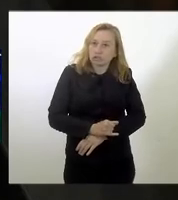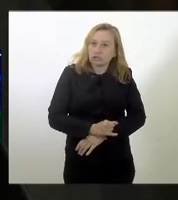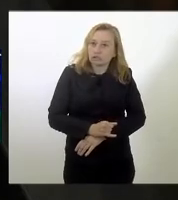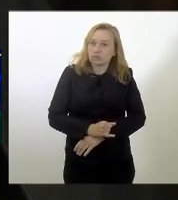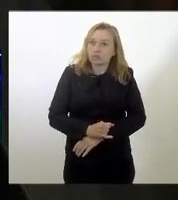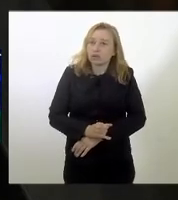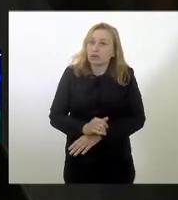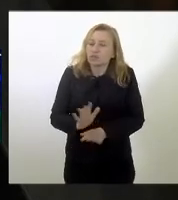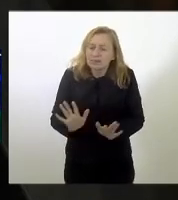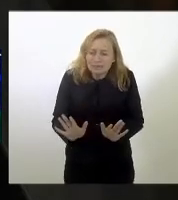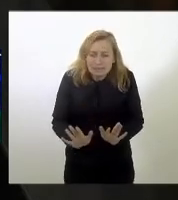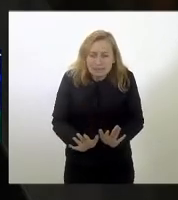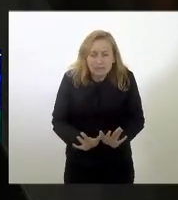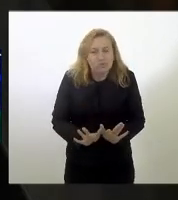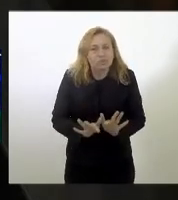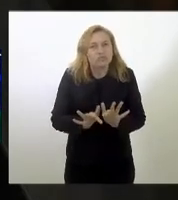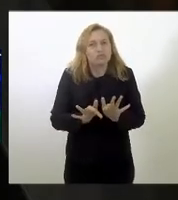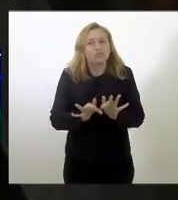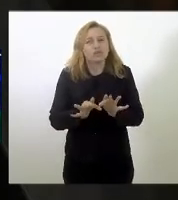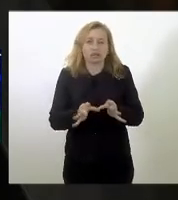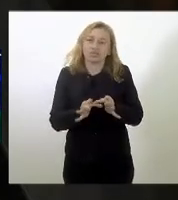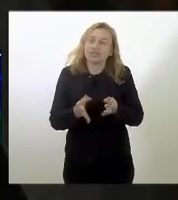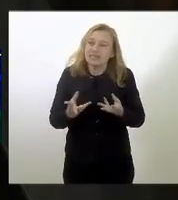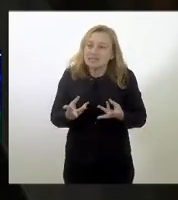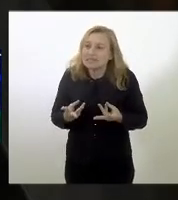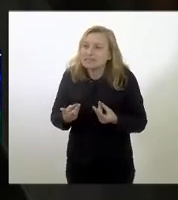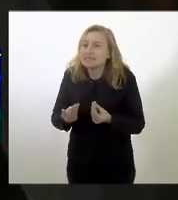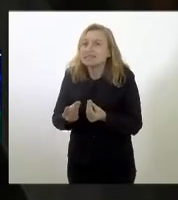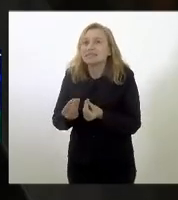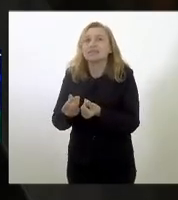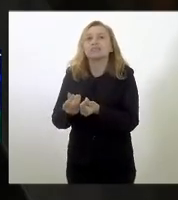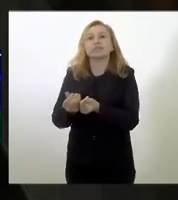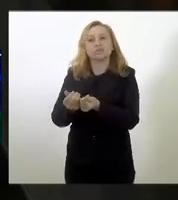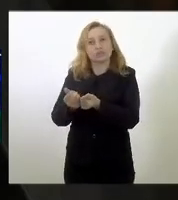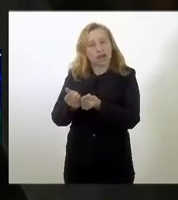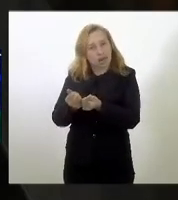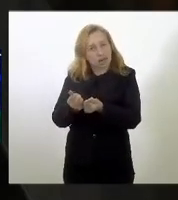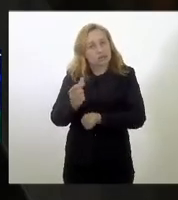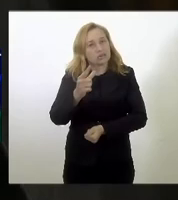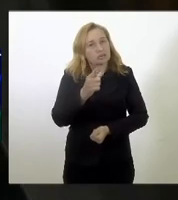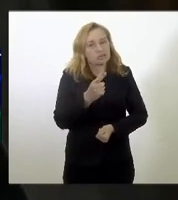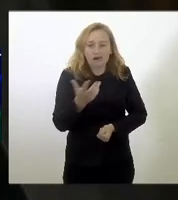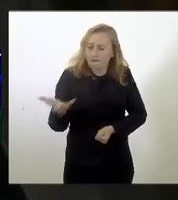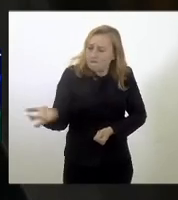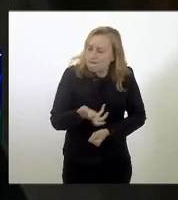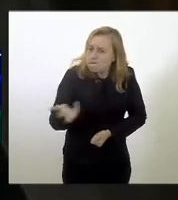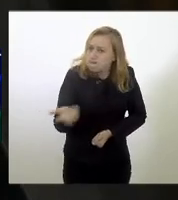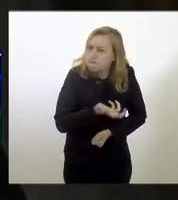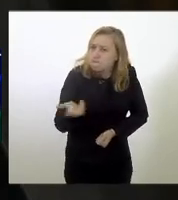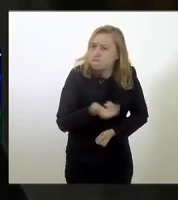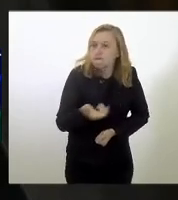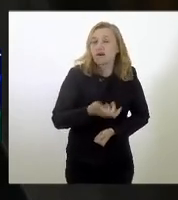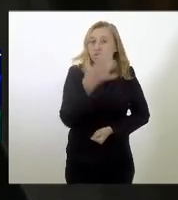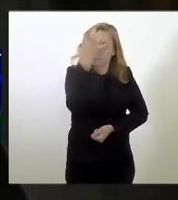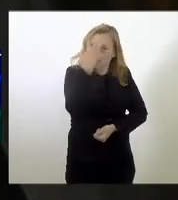cordialmente, que ele tenha sensibilidade em acelerar e dar